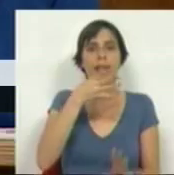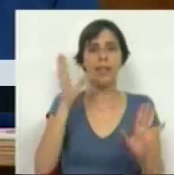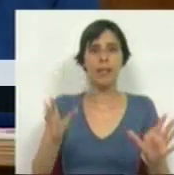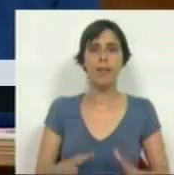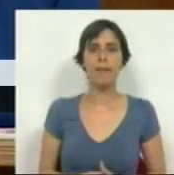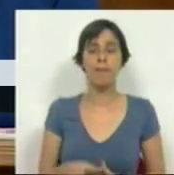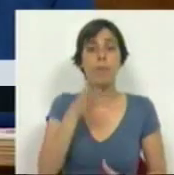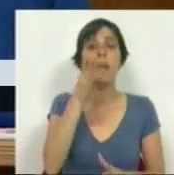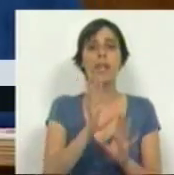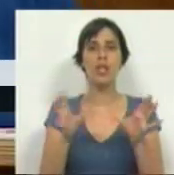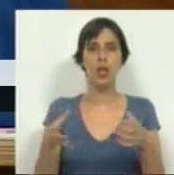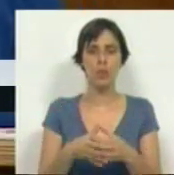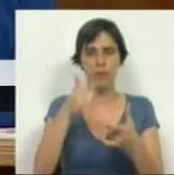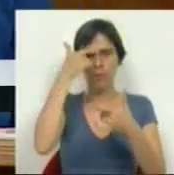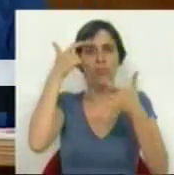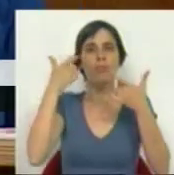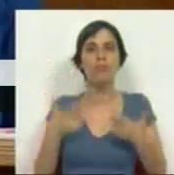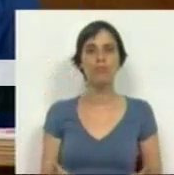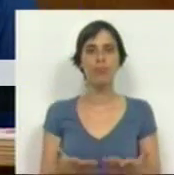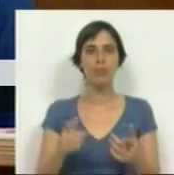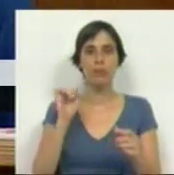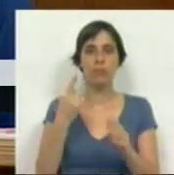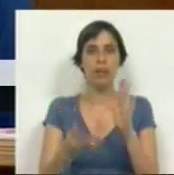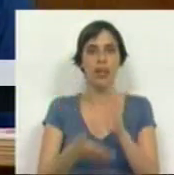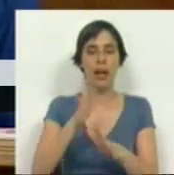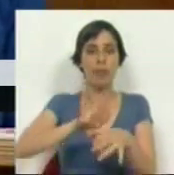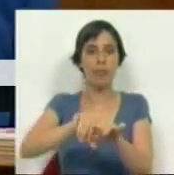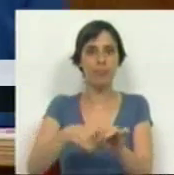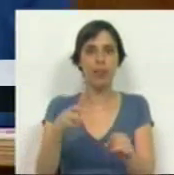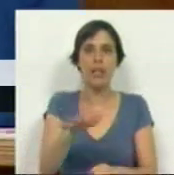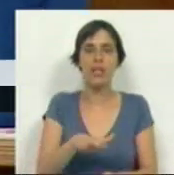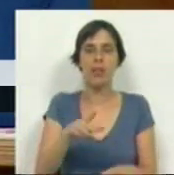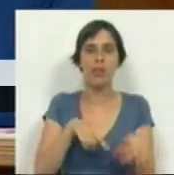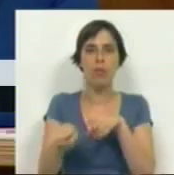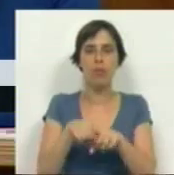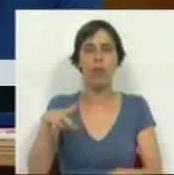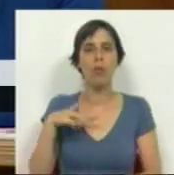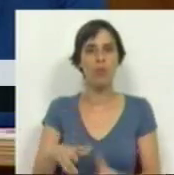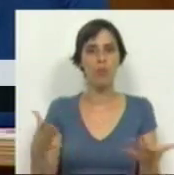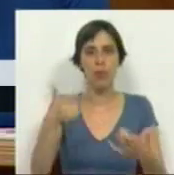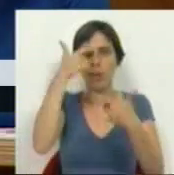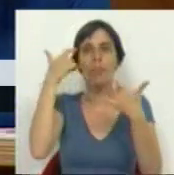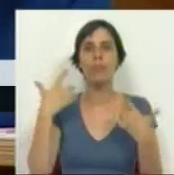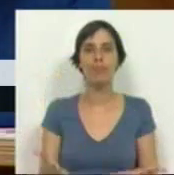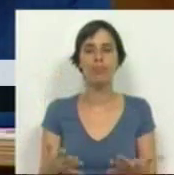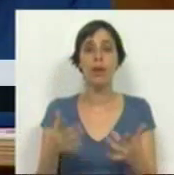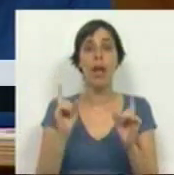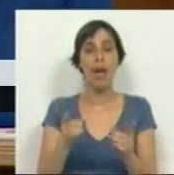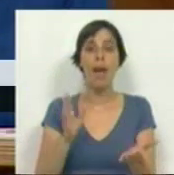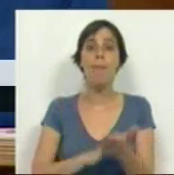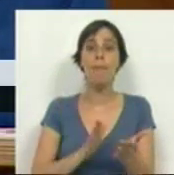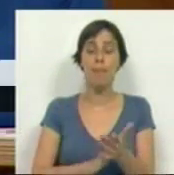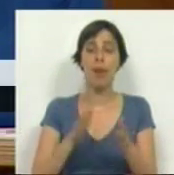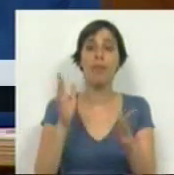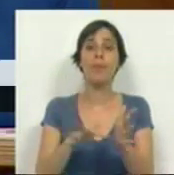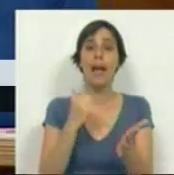palavras. Diz a Comissão que foi surpreendida com a rapidez da deterioração da situação política em Portugal. É a derradeira prova